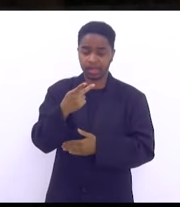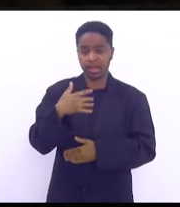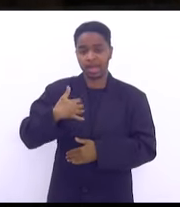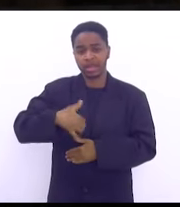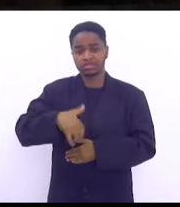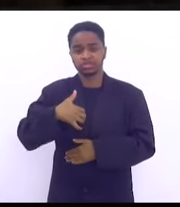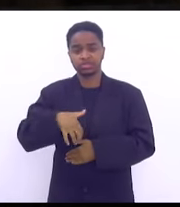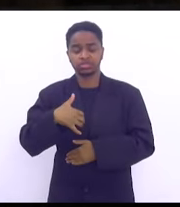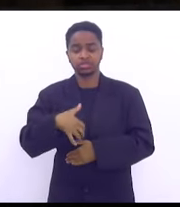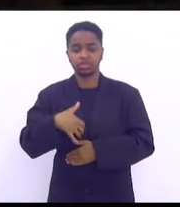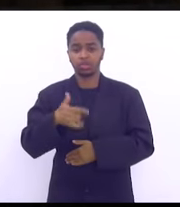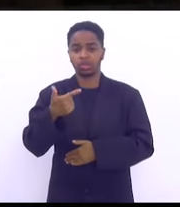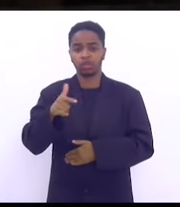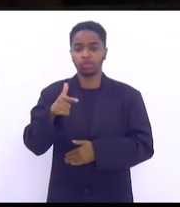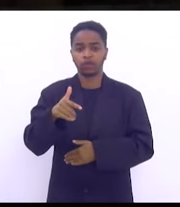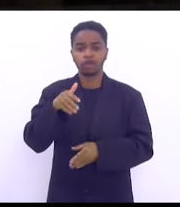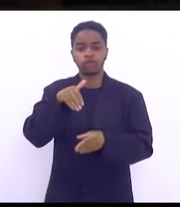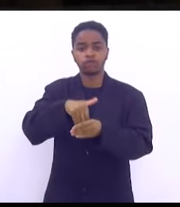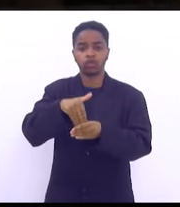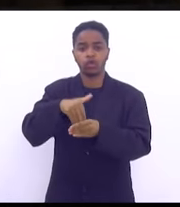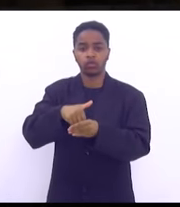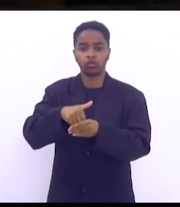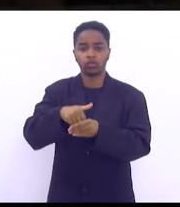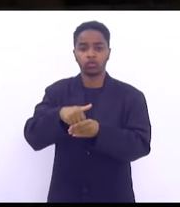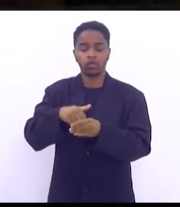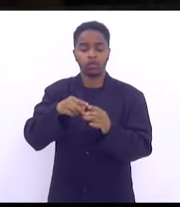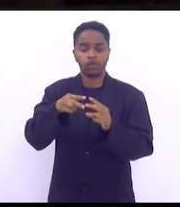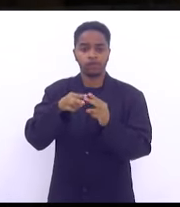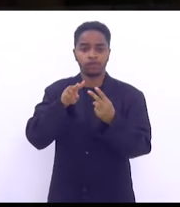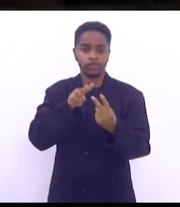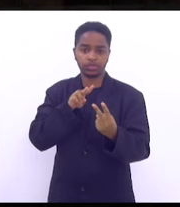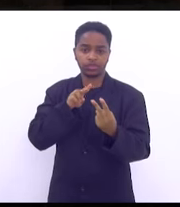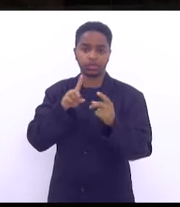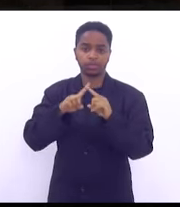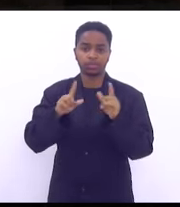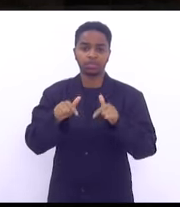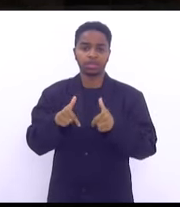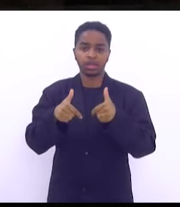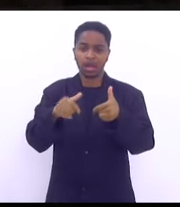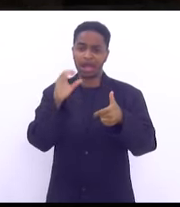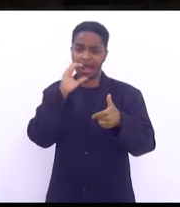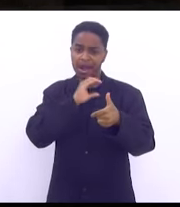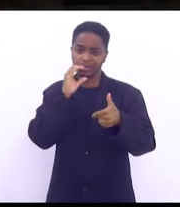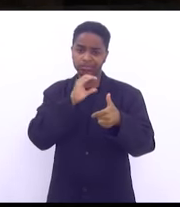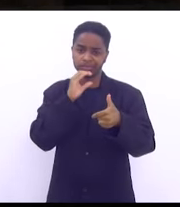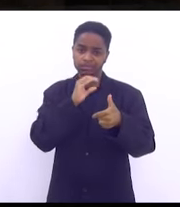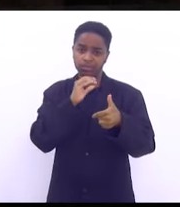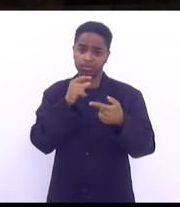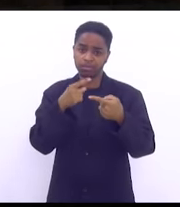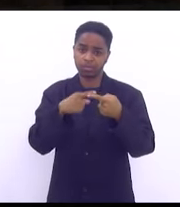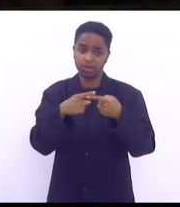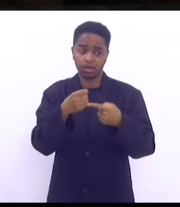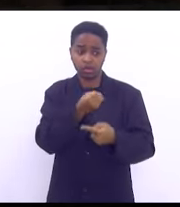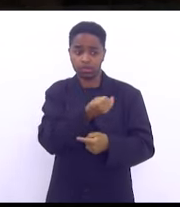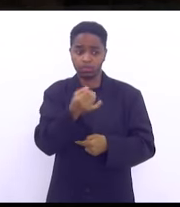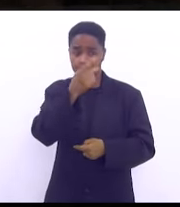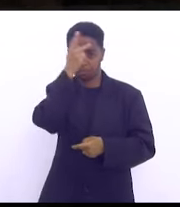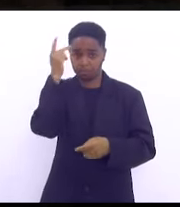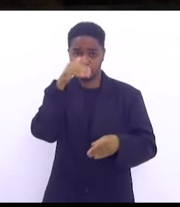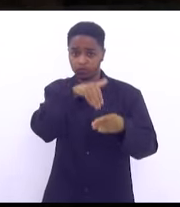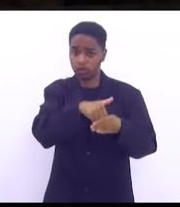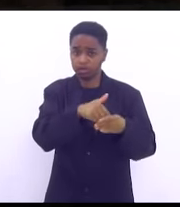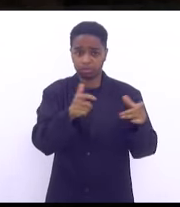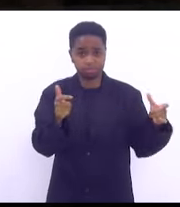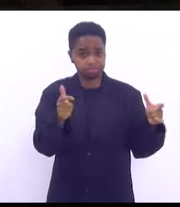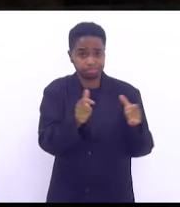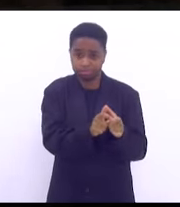não tendo o voto eletrônico, agiu uma apuração rapidamente, porque o número de eleitores é